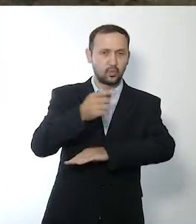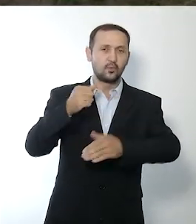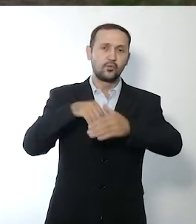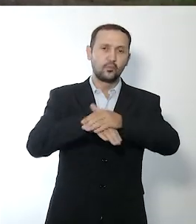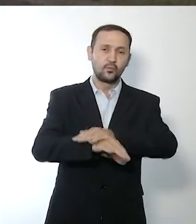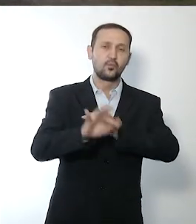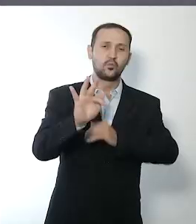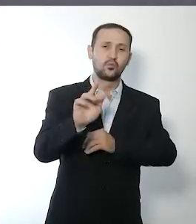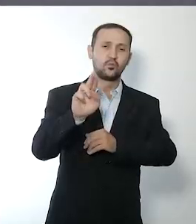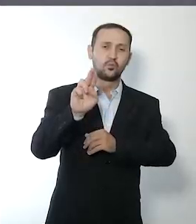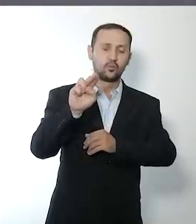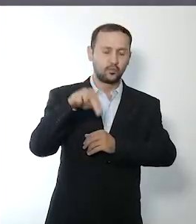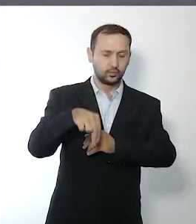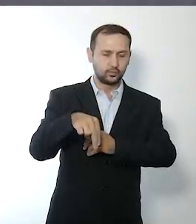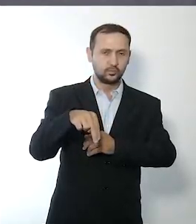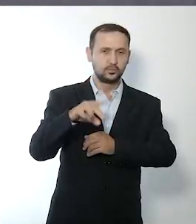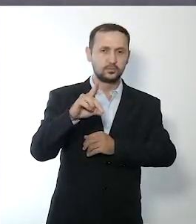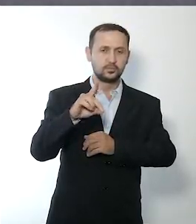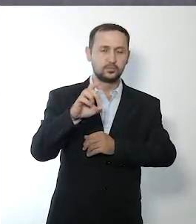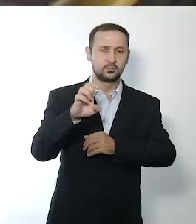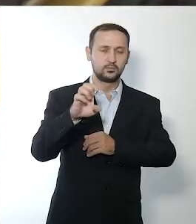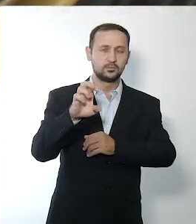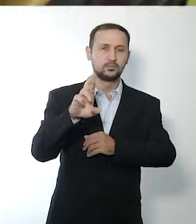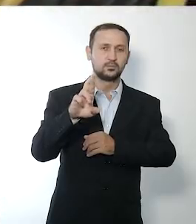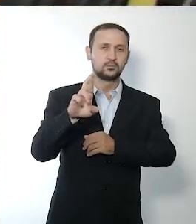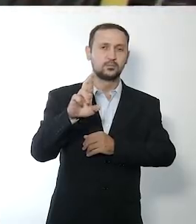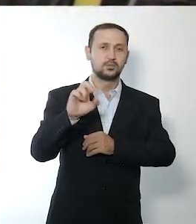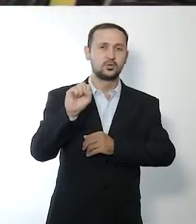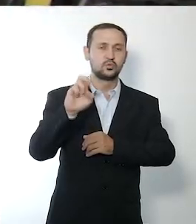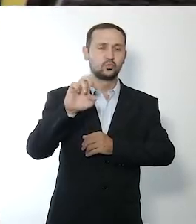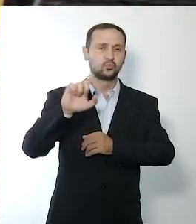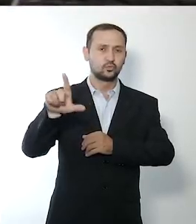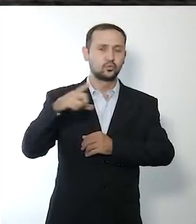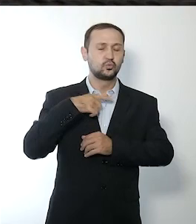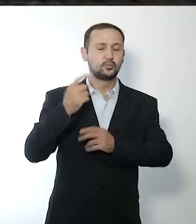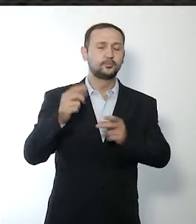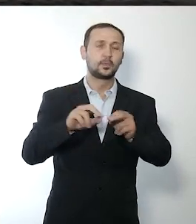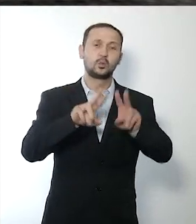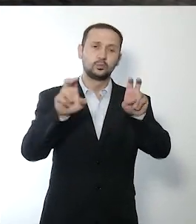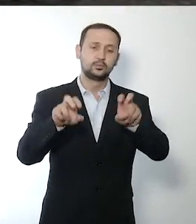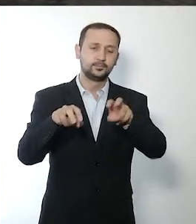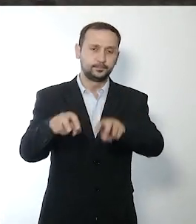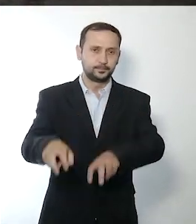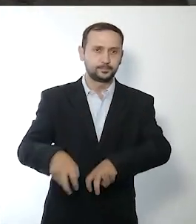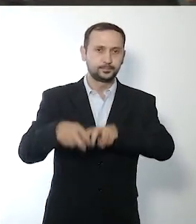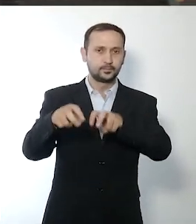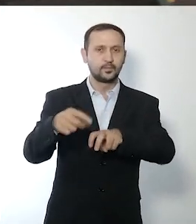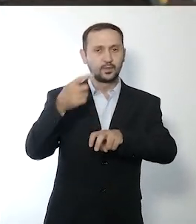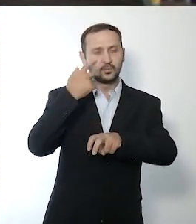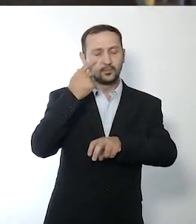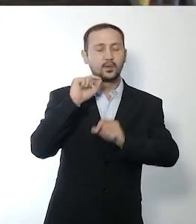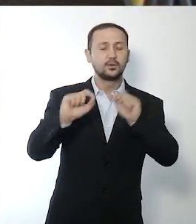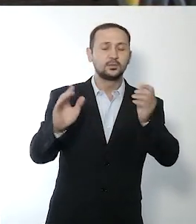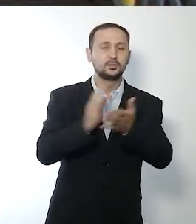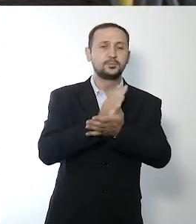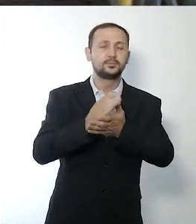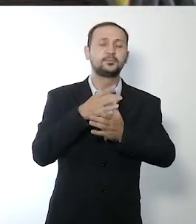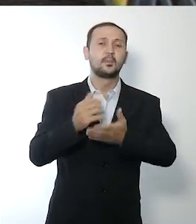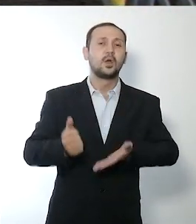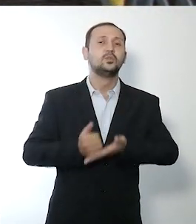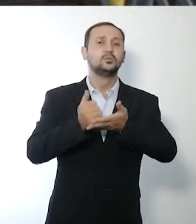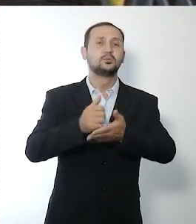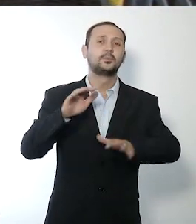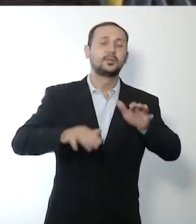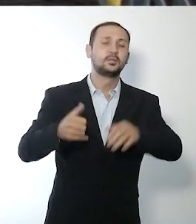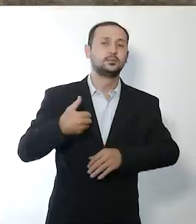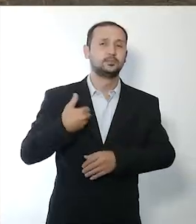Rodoviário, o Fundersul, passam por mudanças. Na pecuária serão criadas faixas alternativas para o transporte de machos e fêmeas,